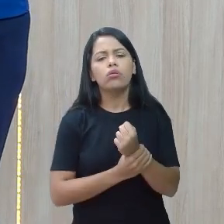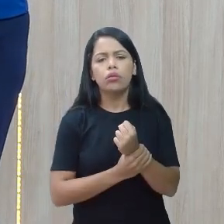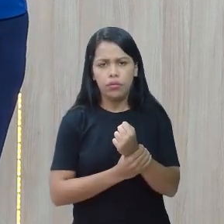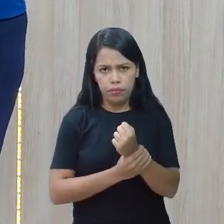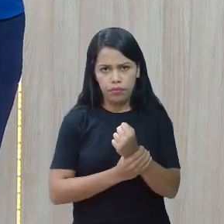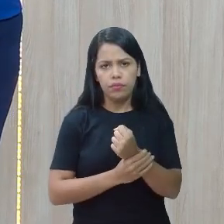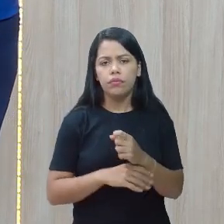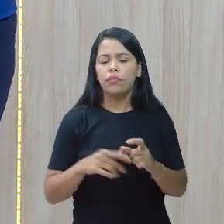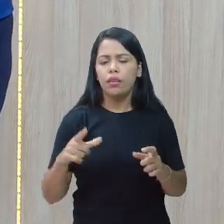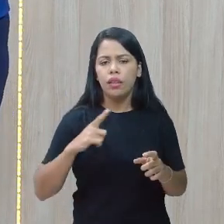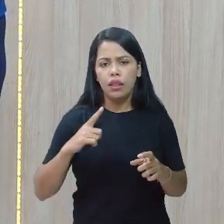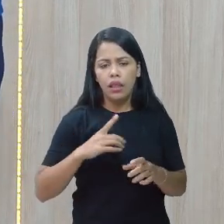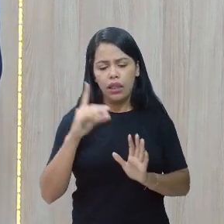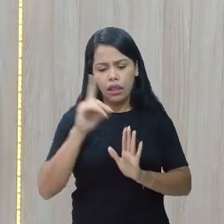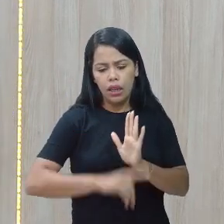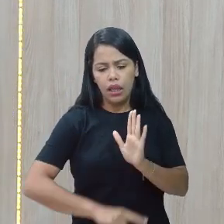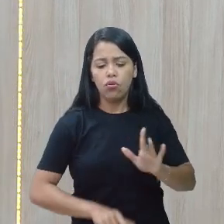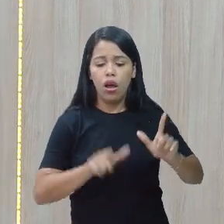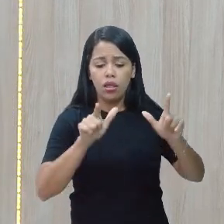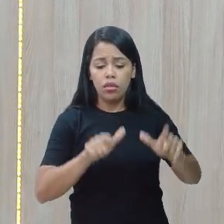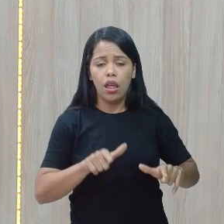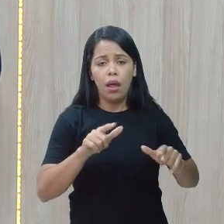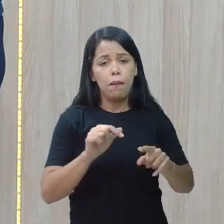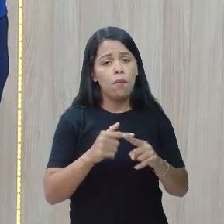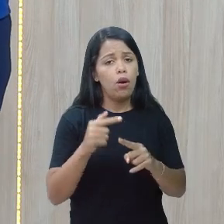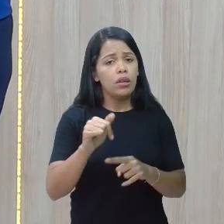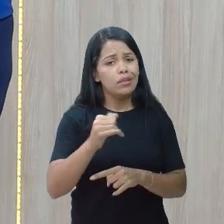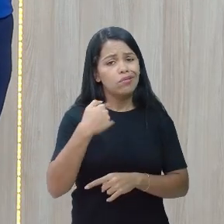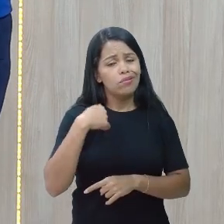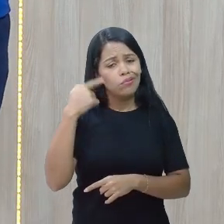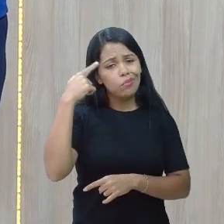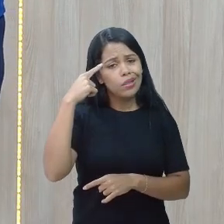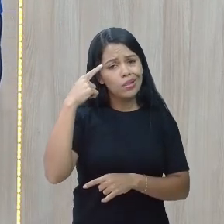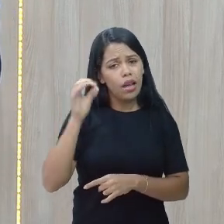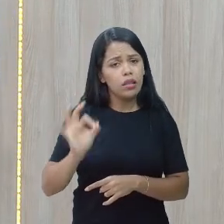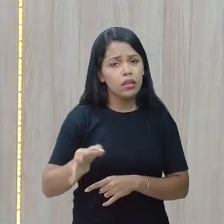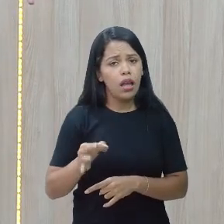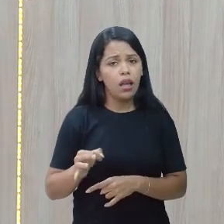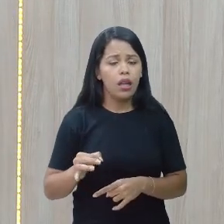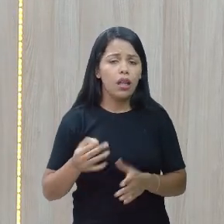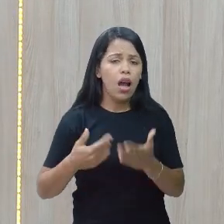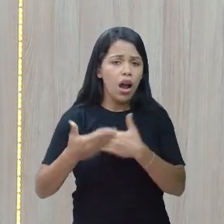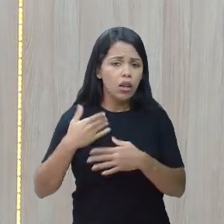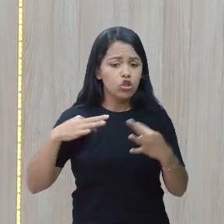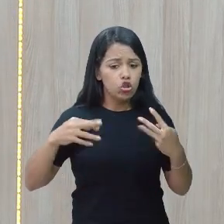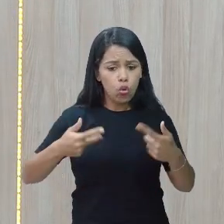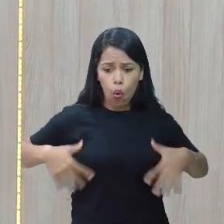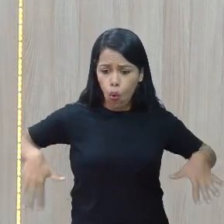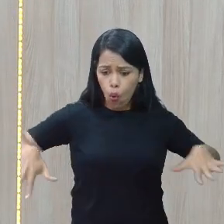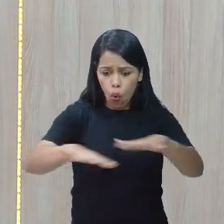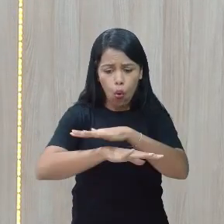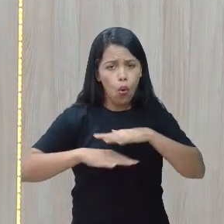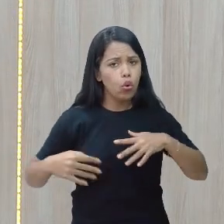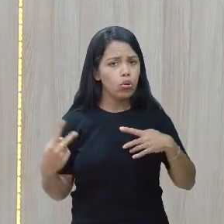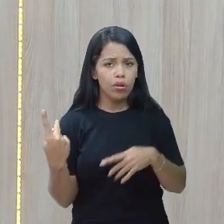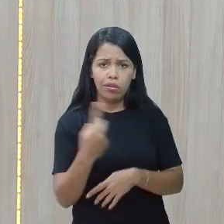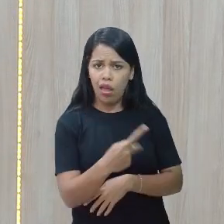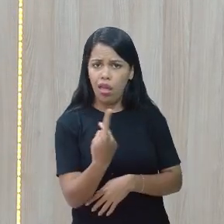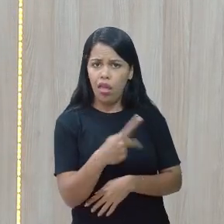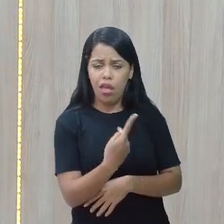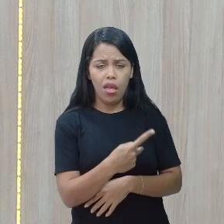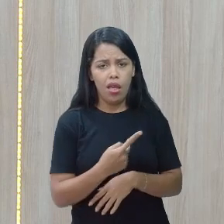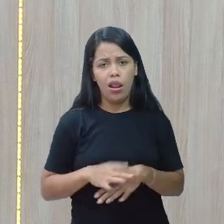Né? O direito à terra, porque se a gente pensar direitinho, toda essa terra era deles e seria deles por